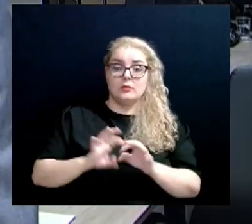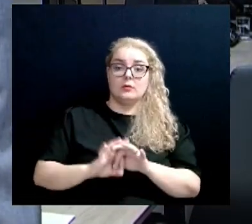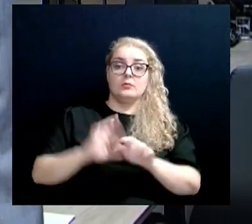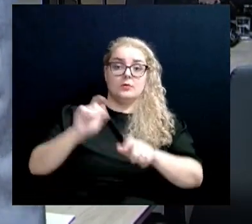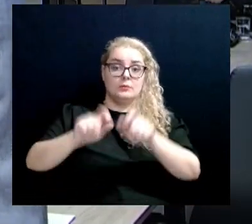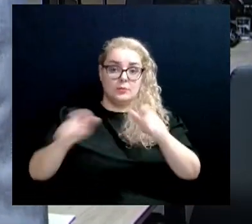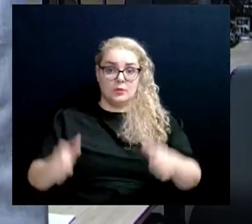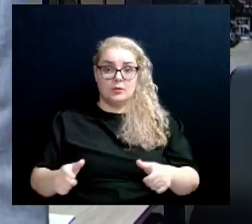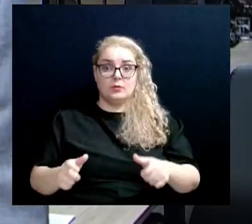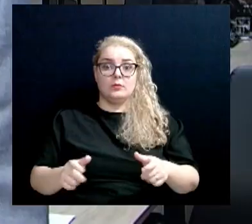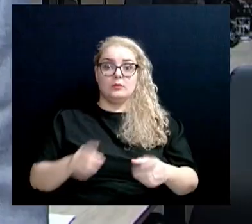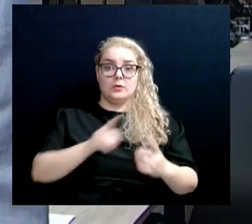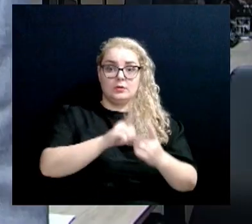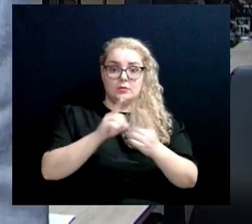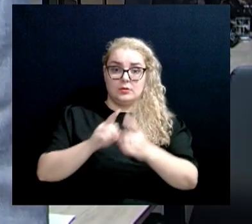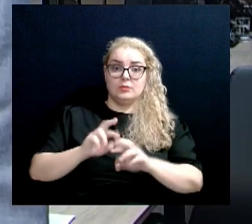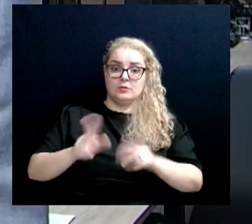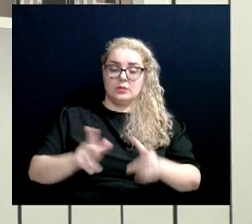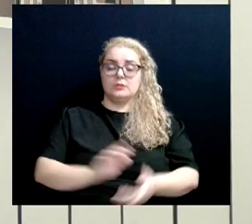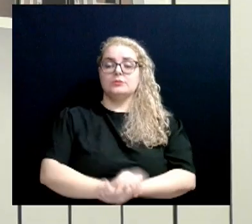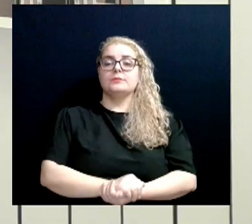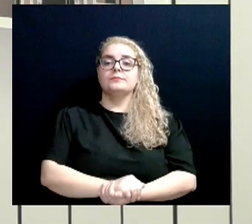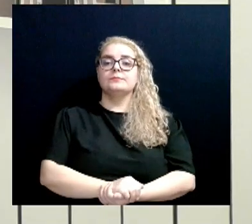serviço de outra forma.